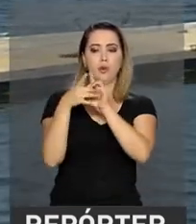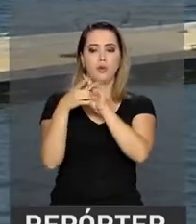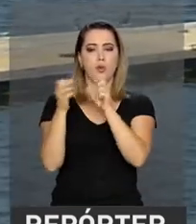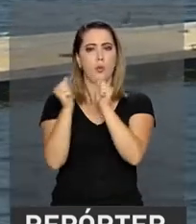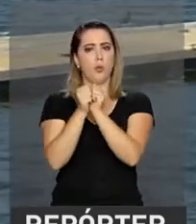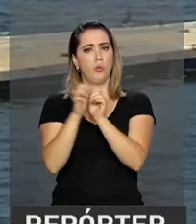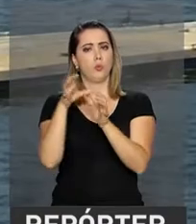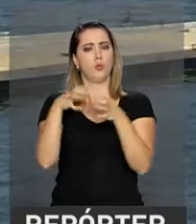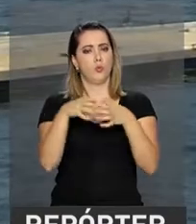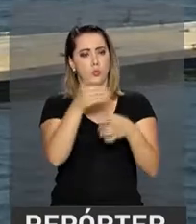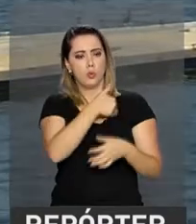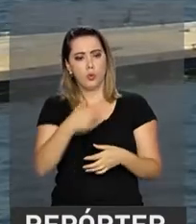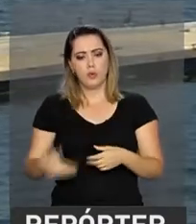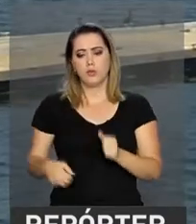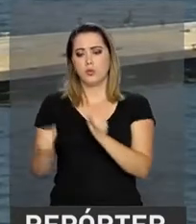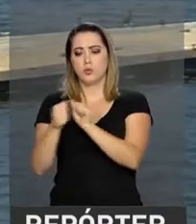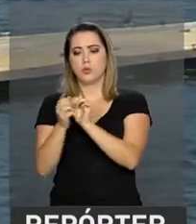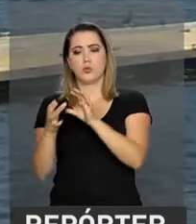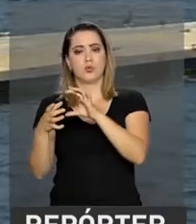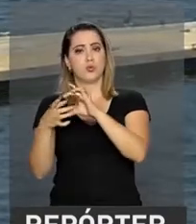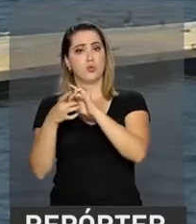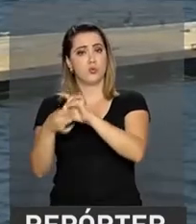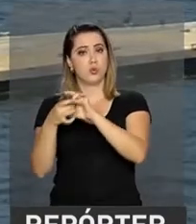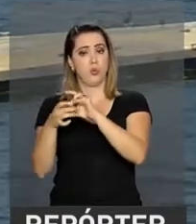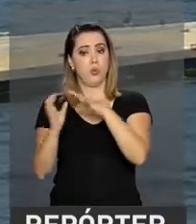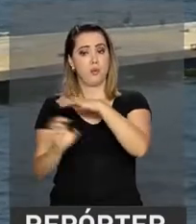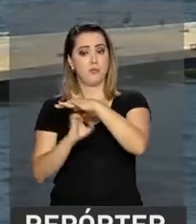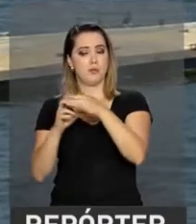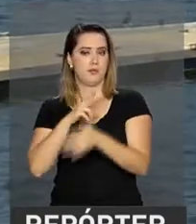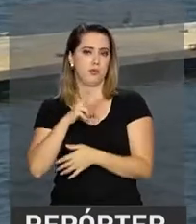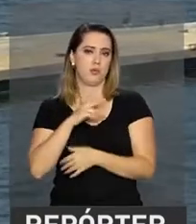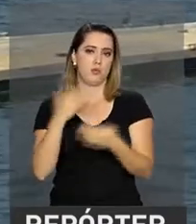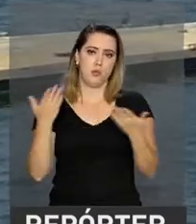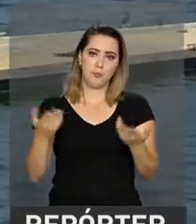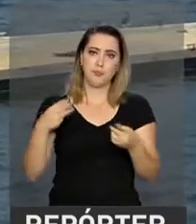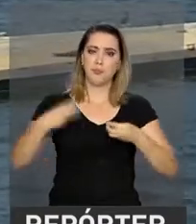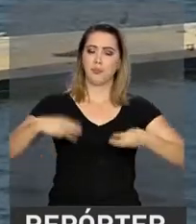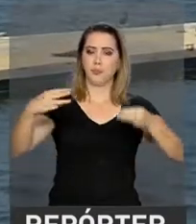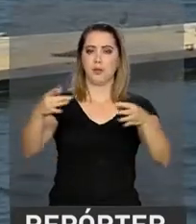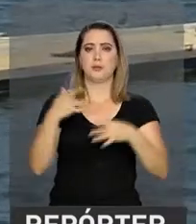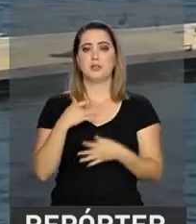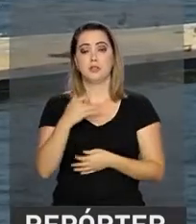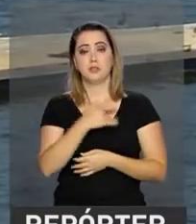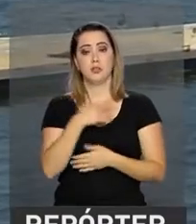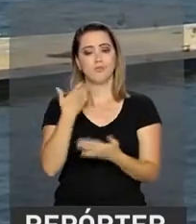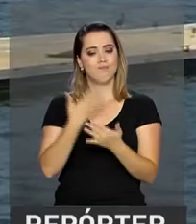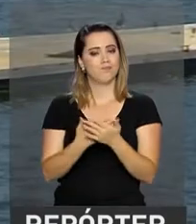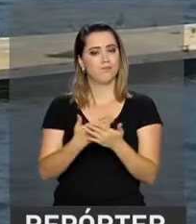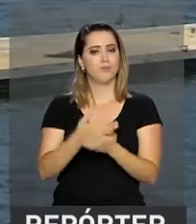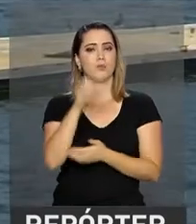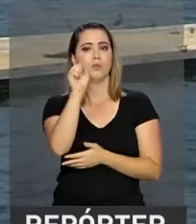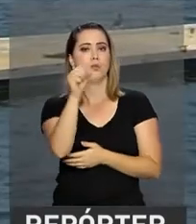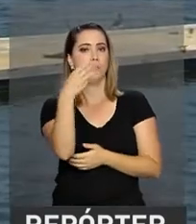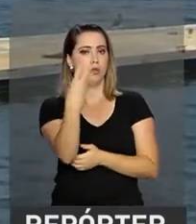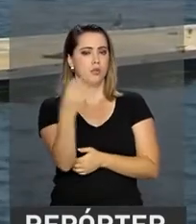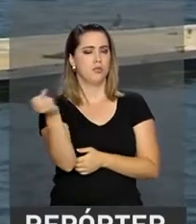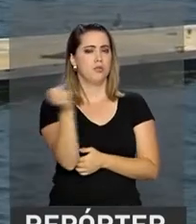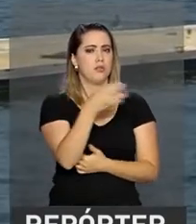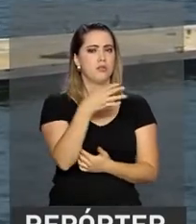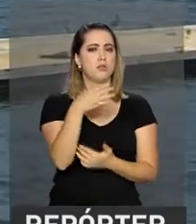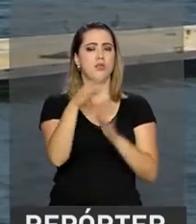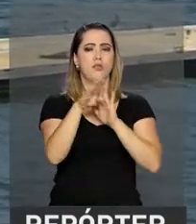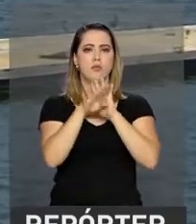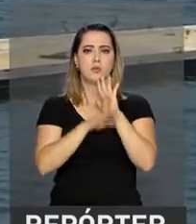entre o setor público e privado. Para este ano, o Ministério da Saúde estuda 83 novos projetos, a maioria